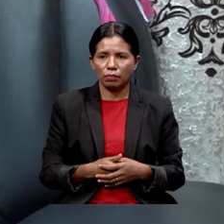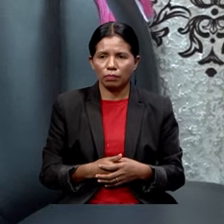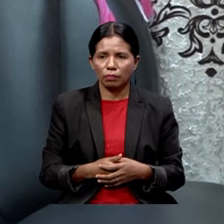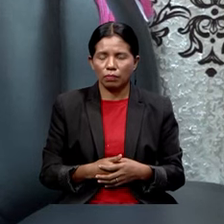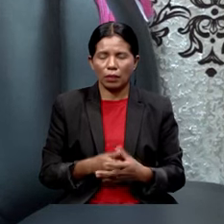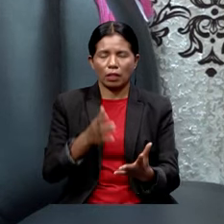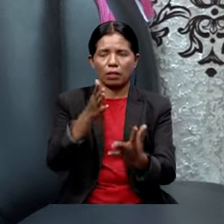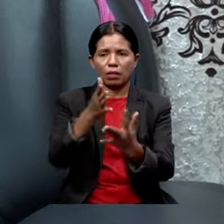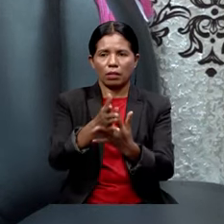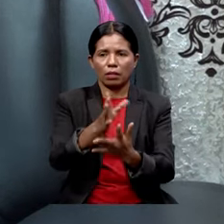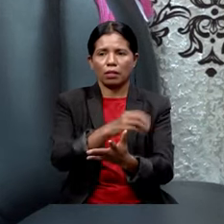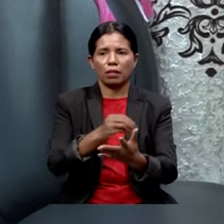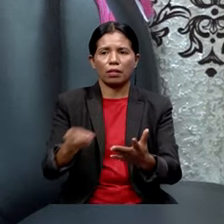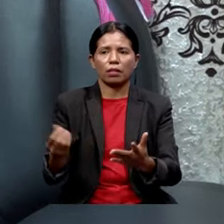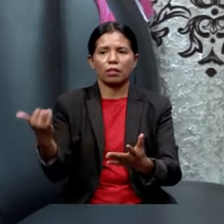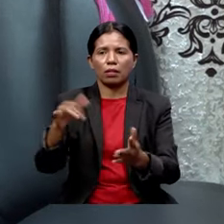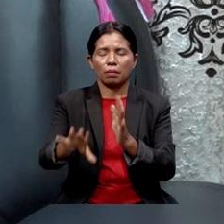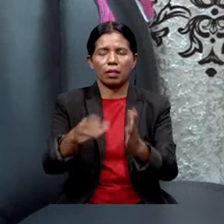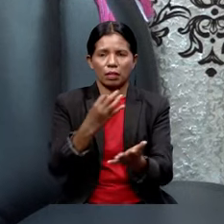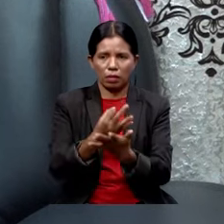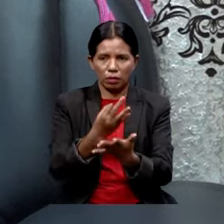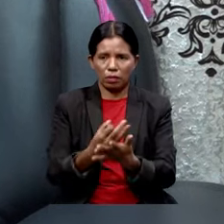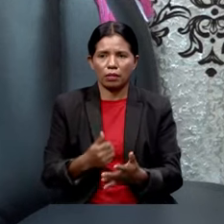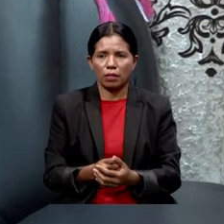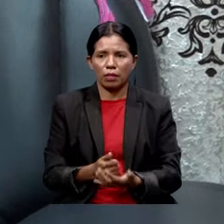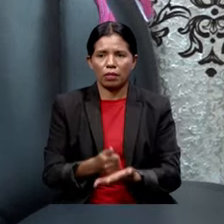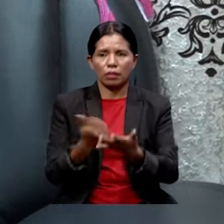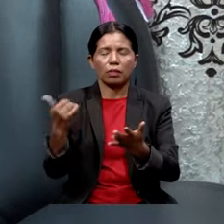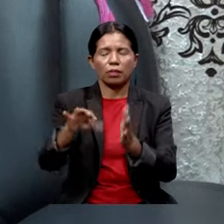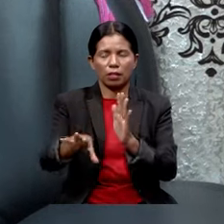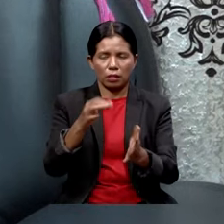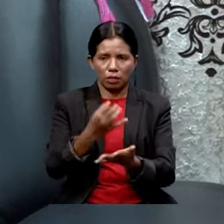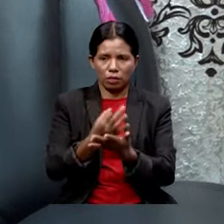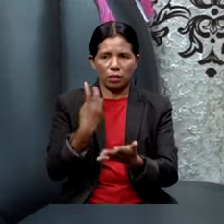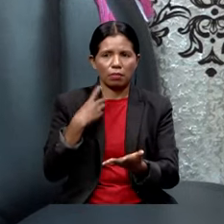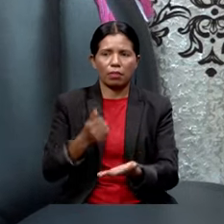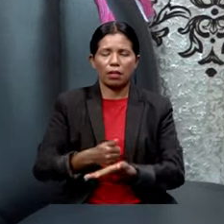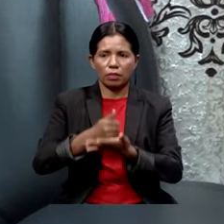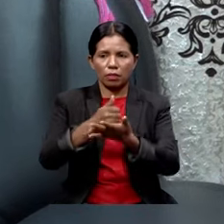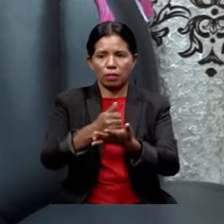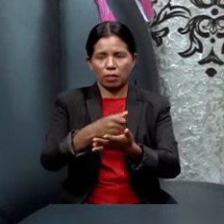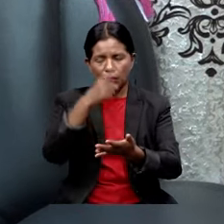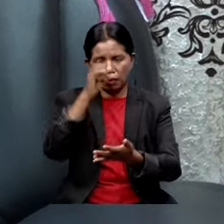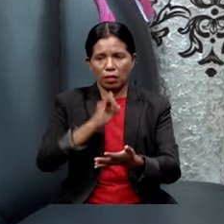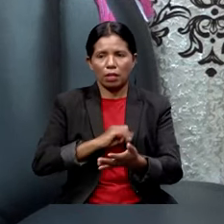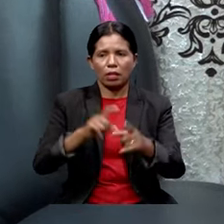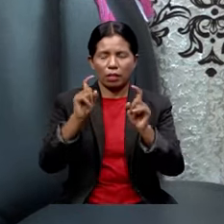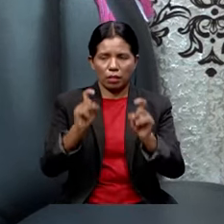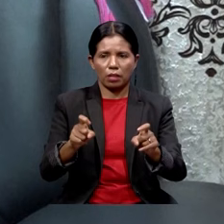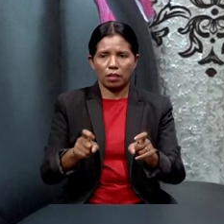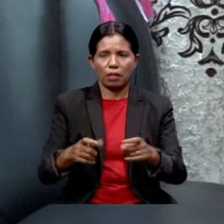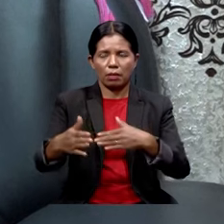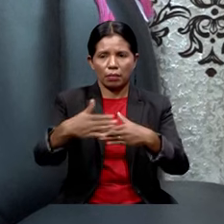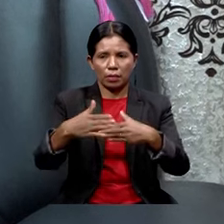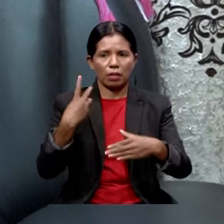tama kategori pra unsa bele sir bele hetanosan ajuda sir pra hetanosan ne ami bela poi tamane ma koina wotete tenke hak